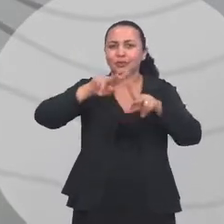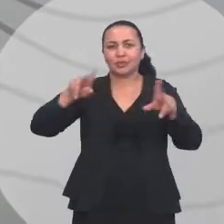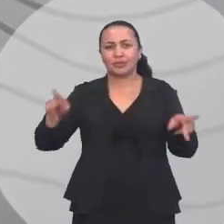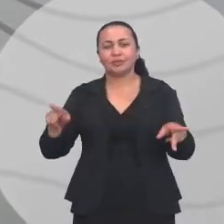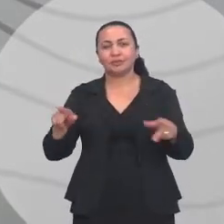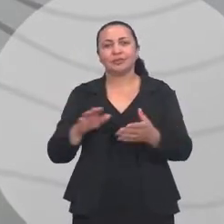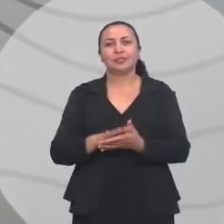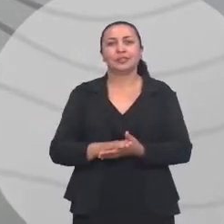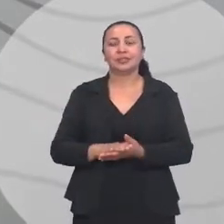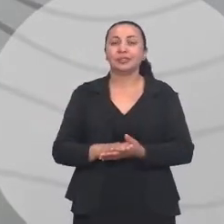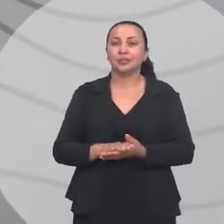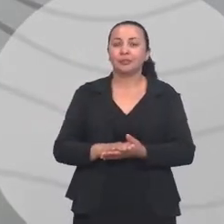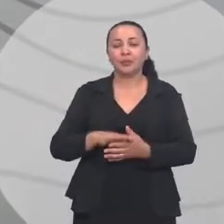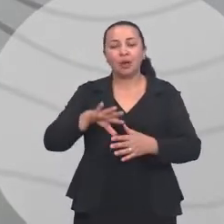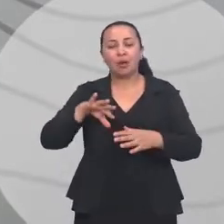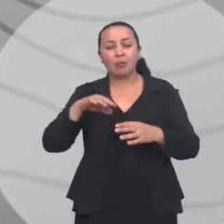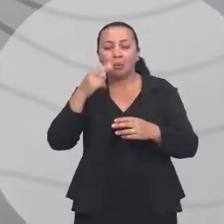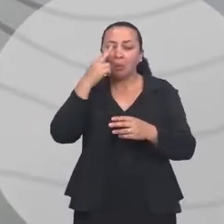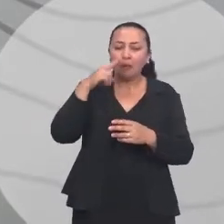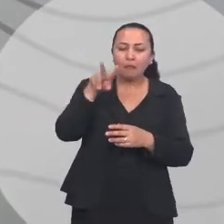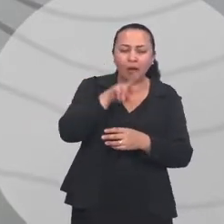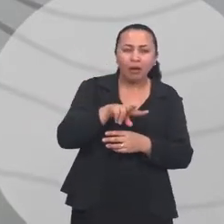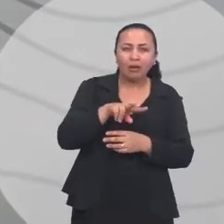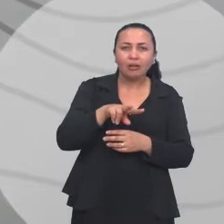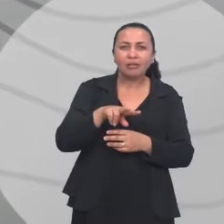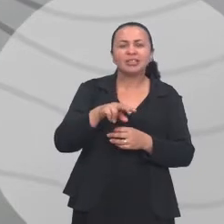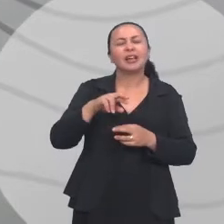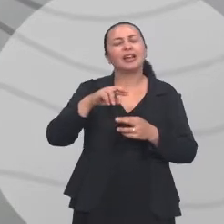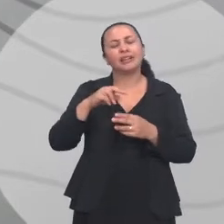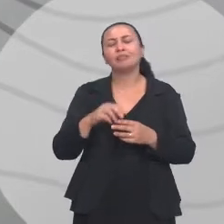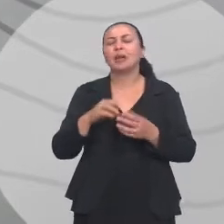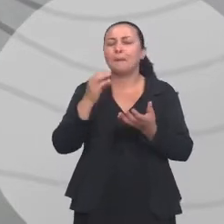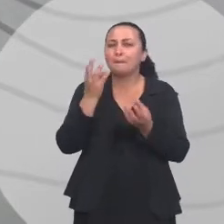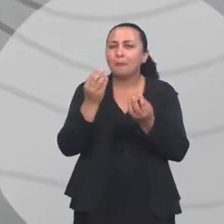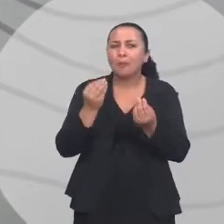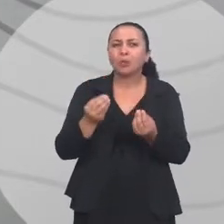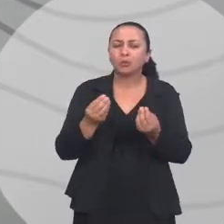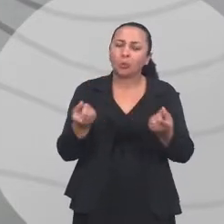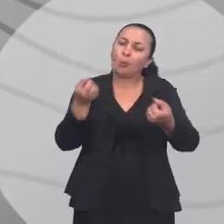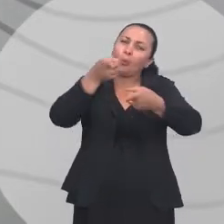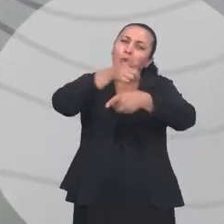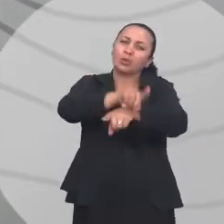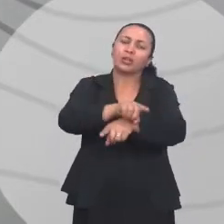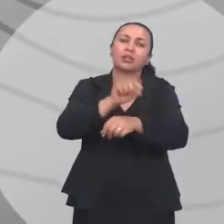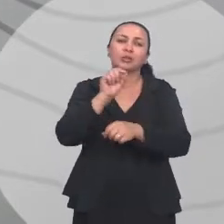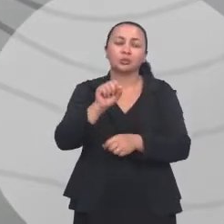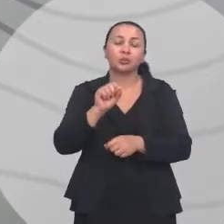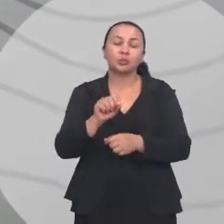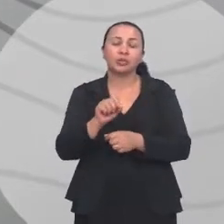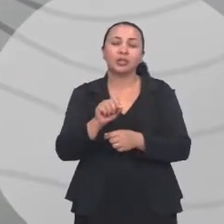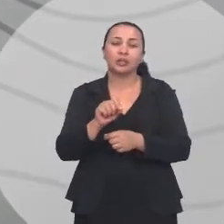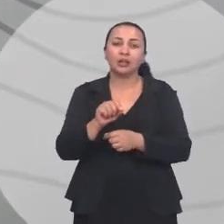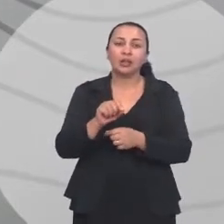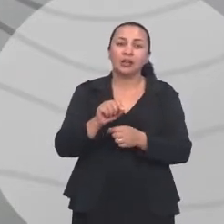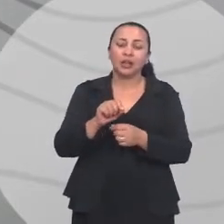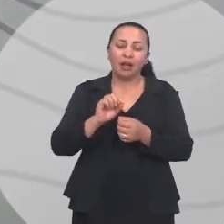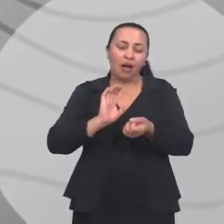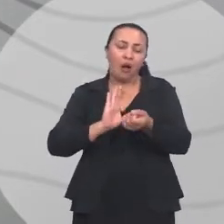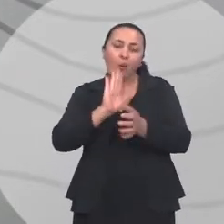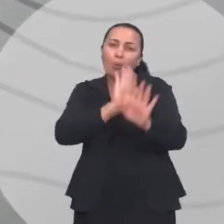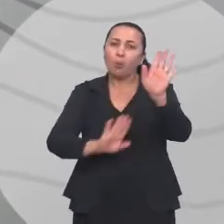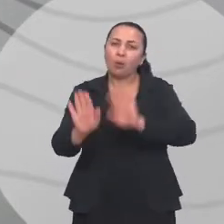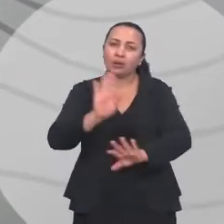diferentes isso é uma situação realmente é totalmente contrária né